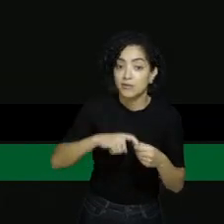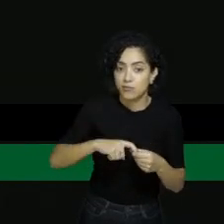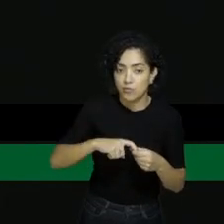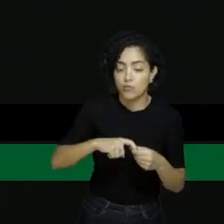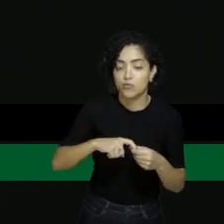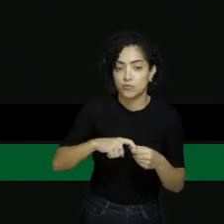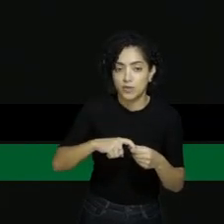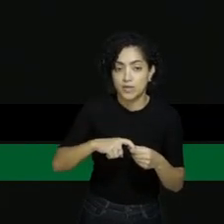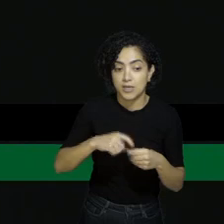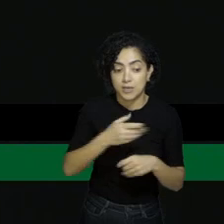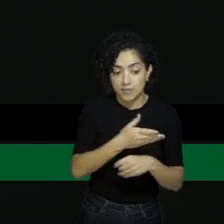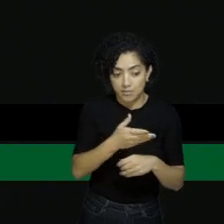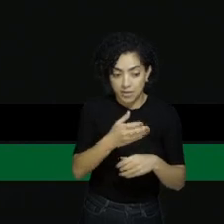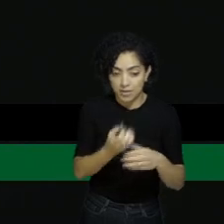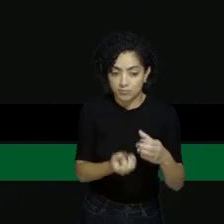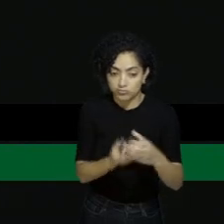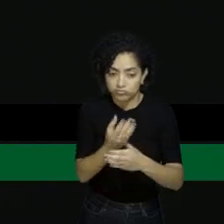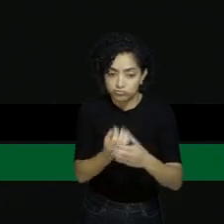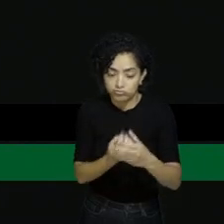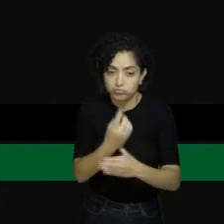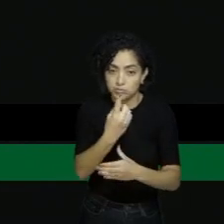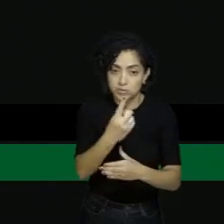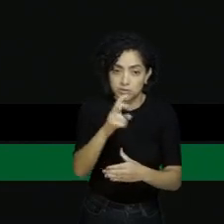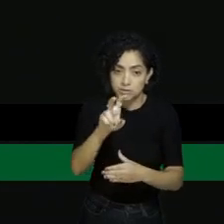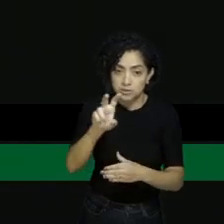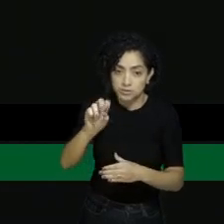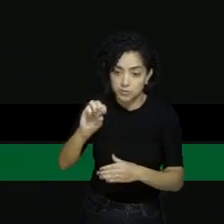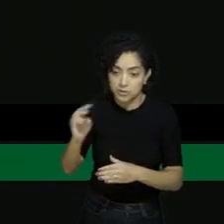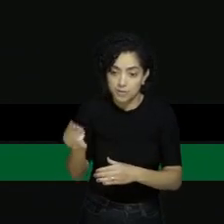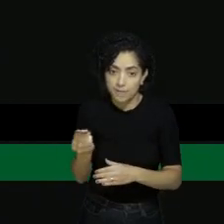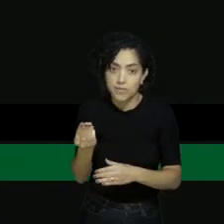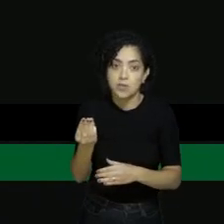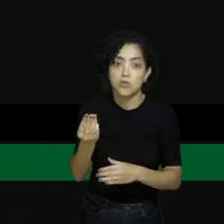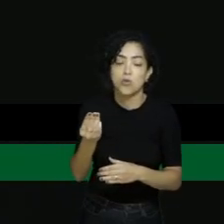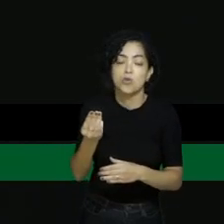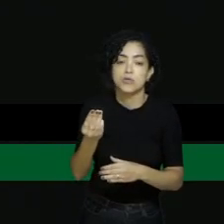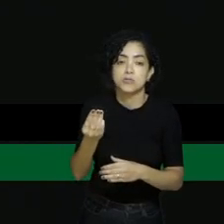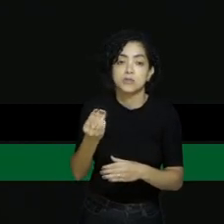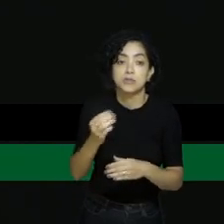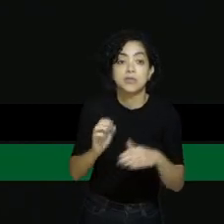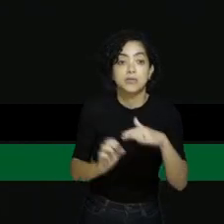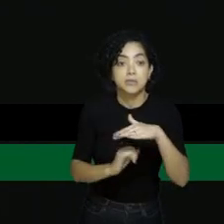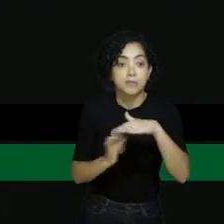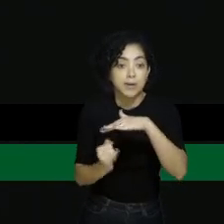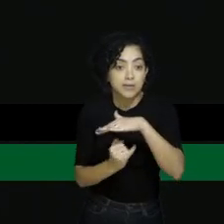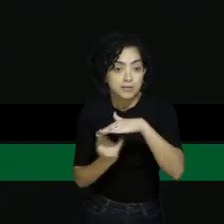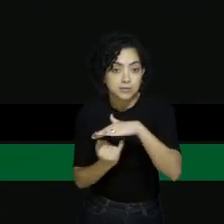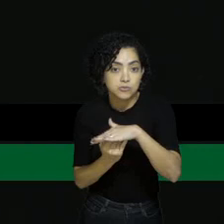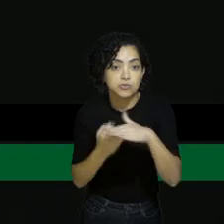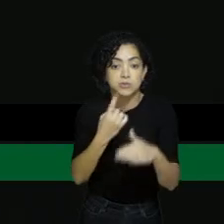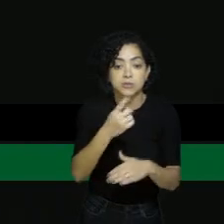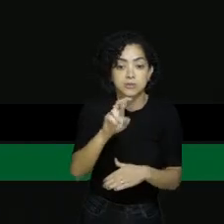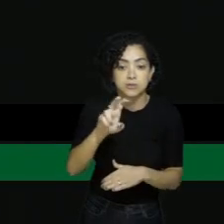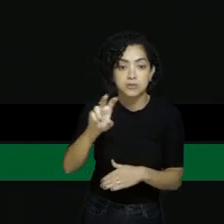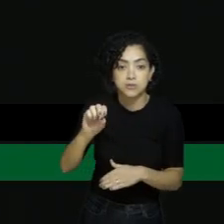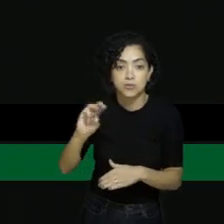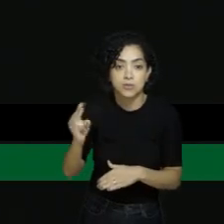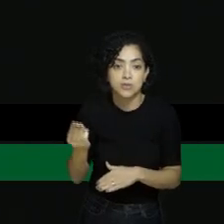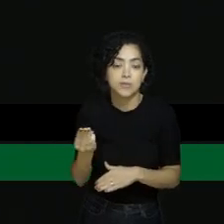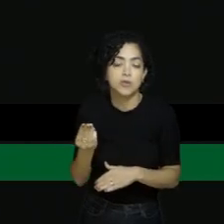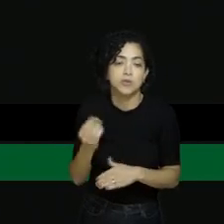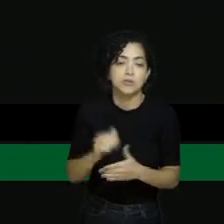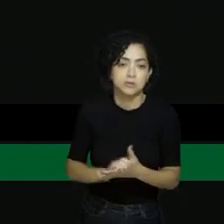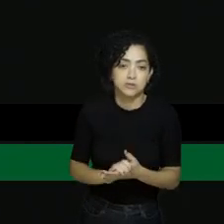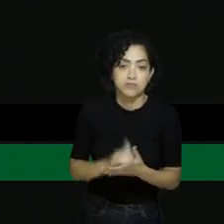os produtores 150 milhões em 3 anos e para as indústrias 150 milhões. É o que a gente